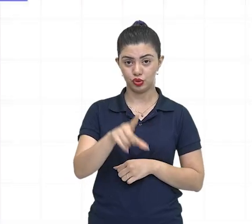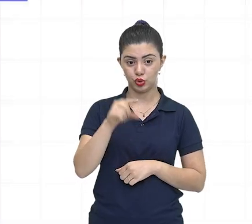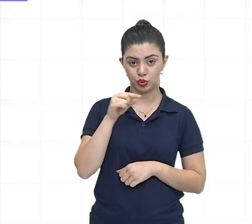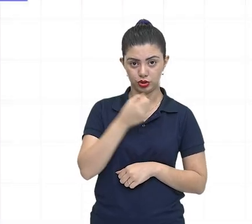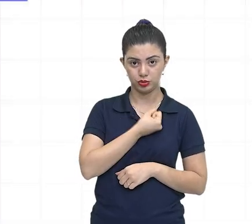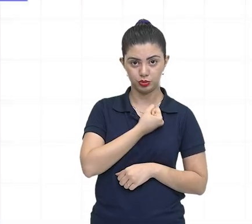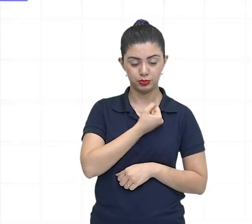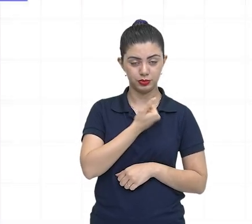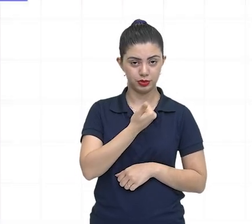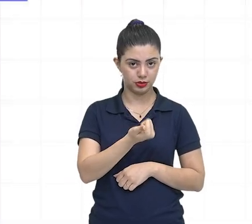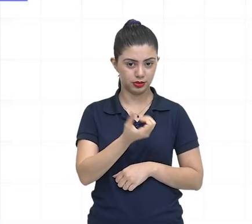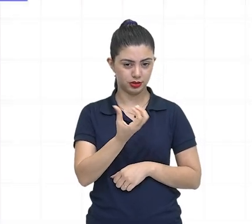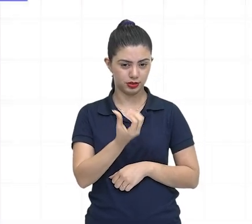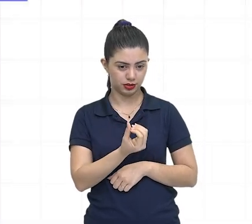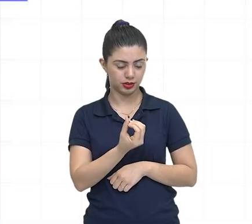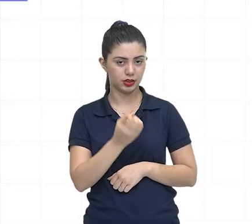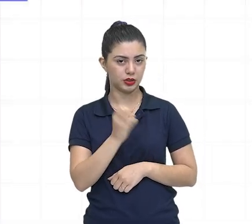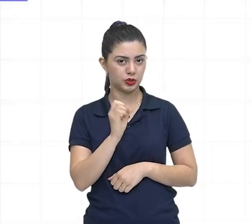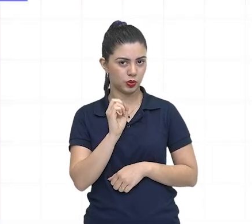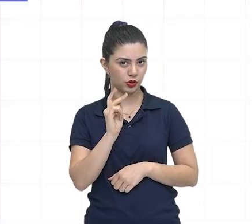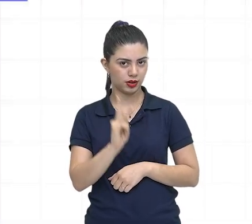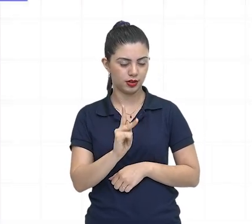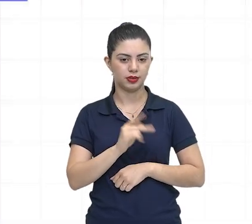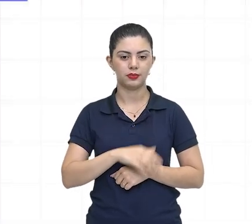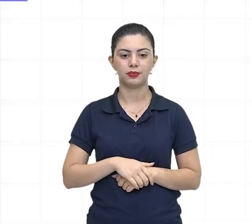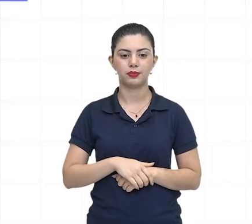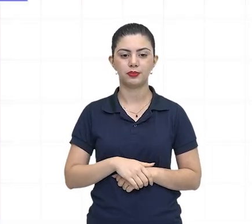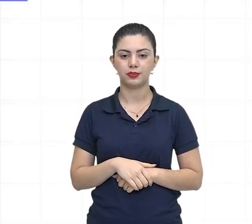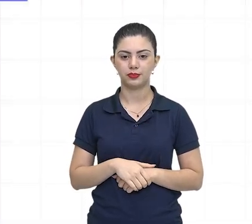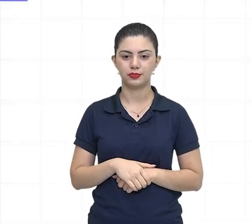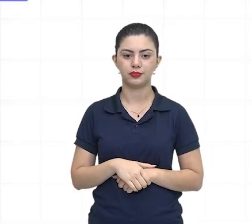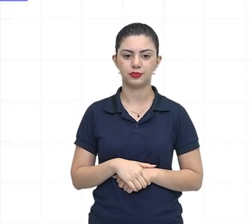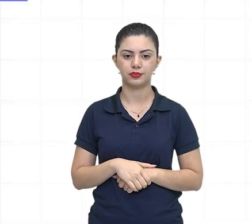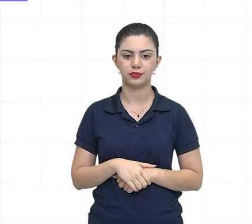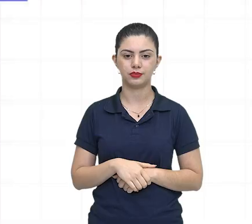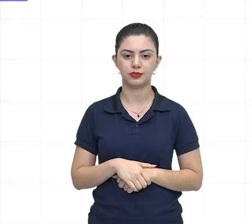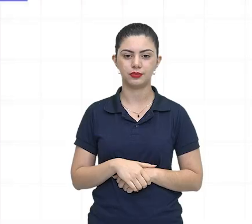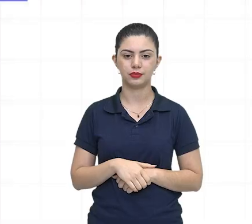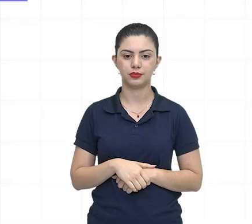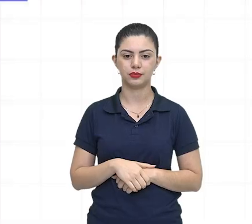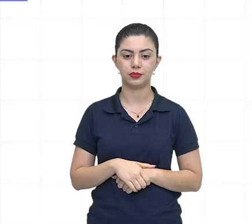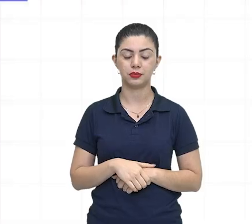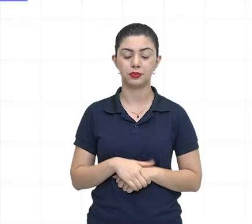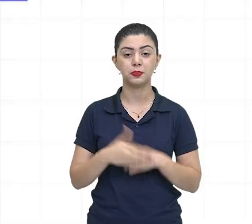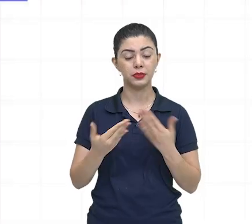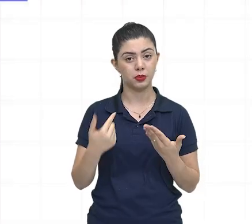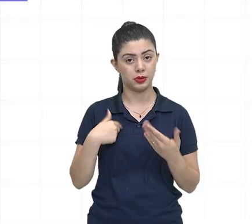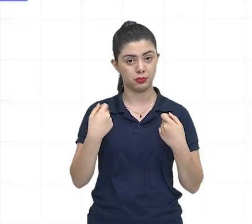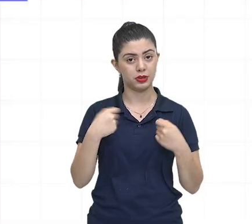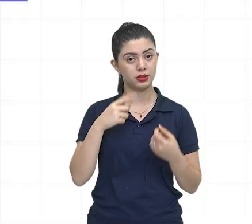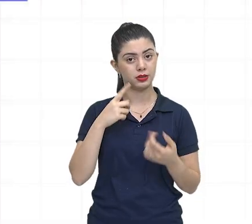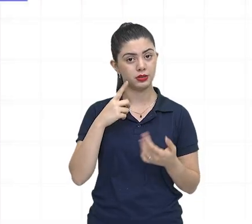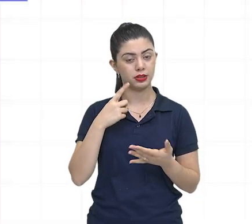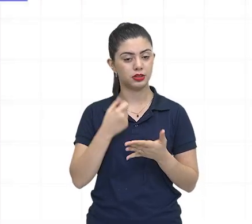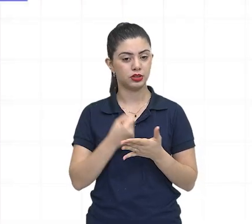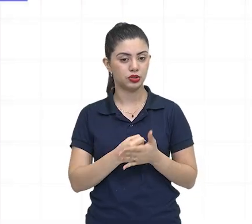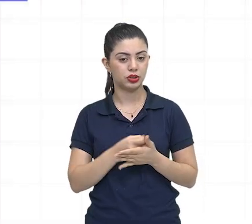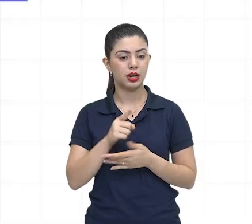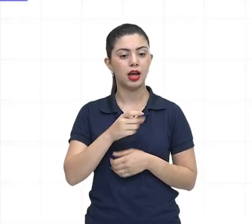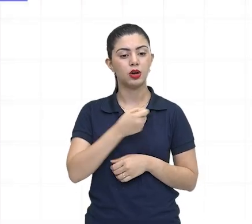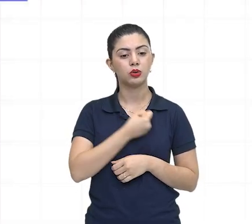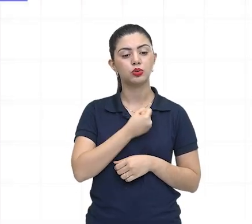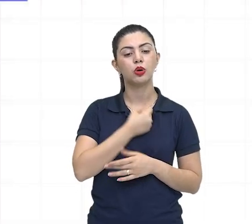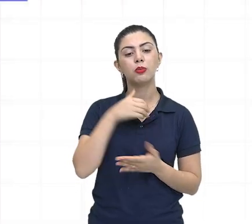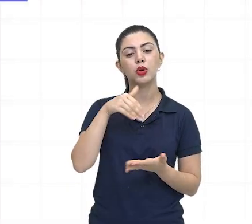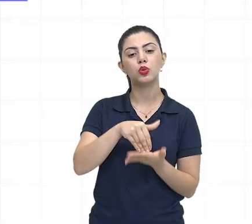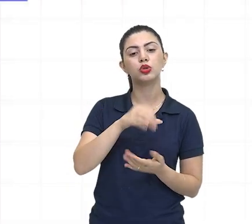número, certo? O número 16, entrou na minha caixinha. Chegou aqui, na tomada de decisão, olha. O número